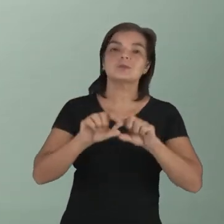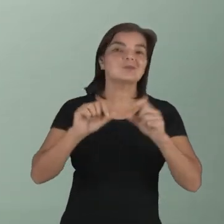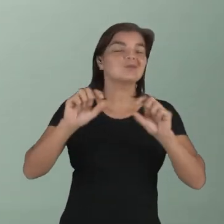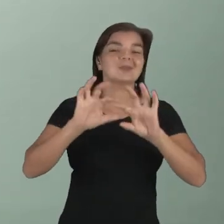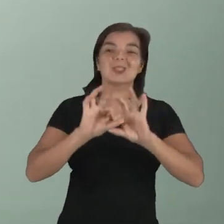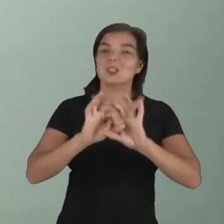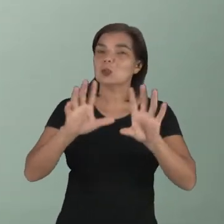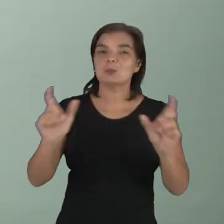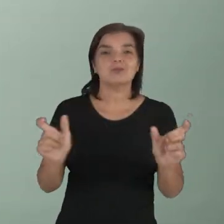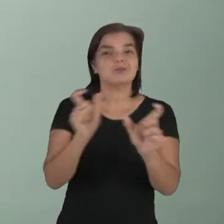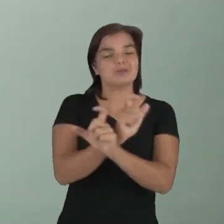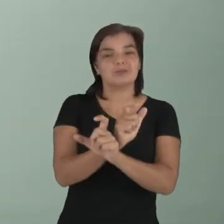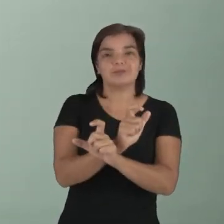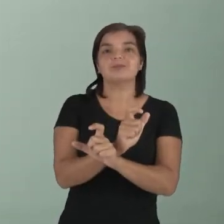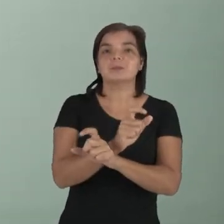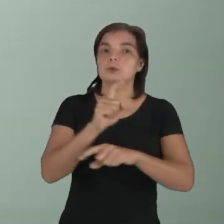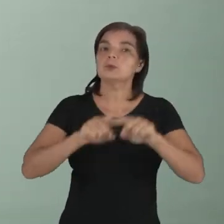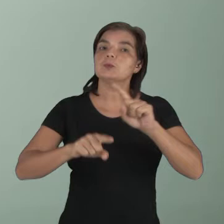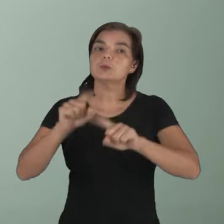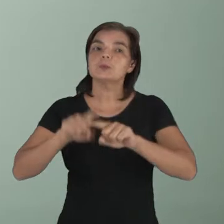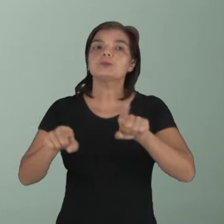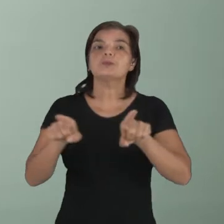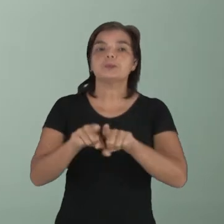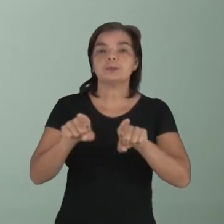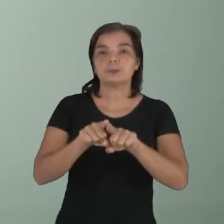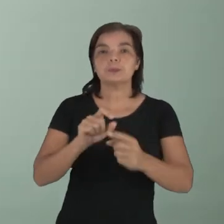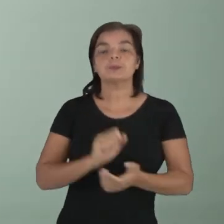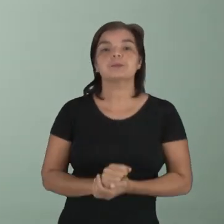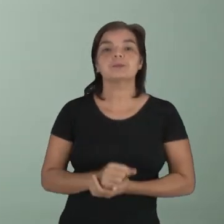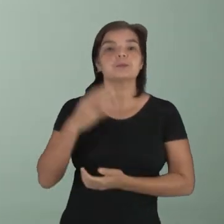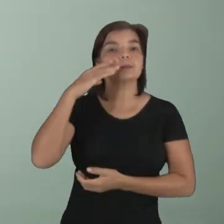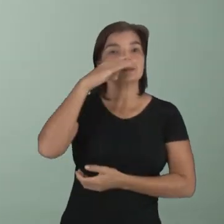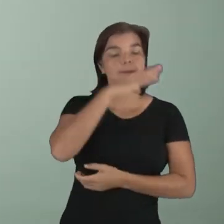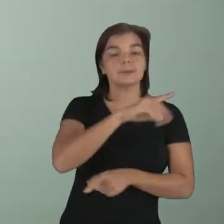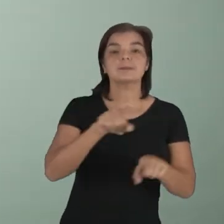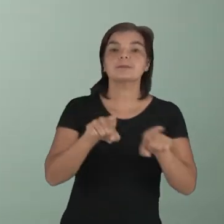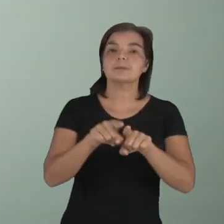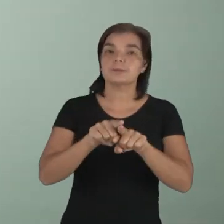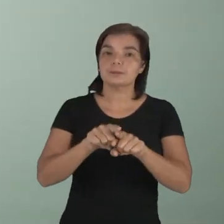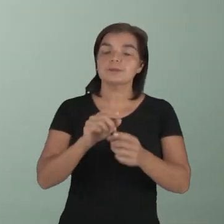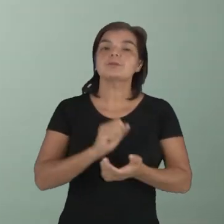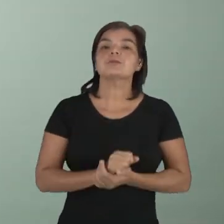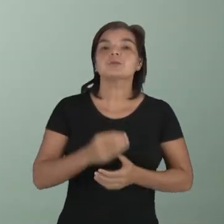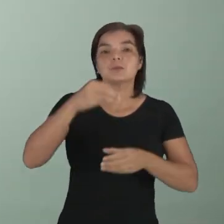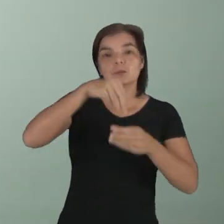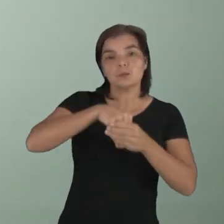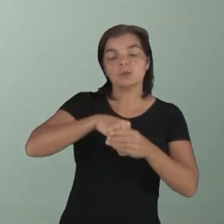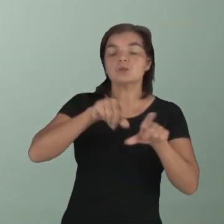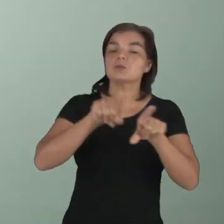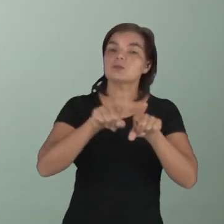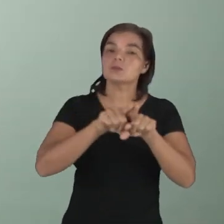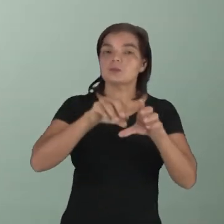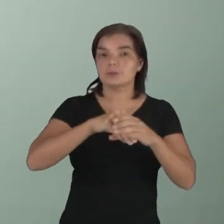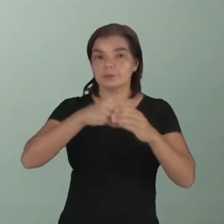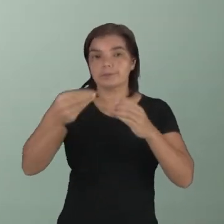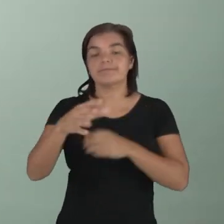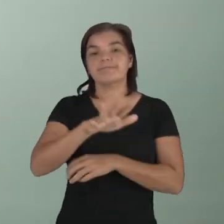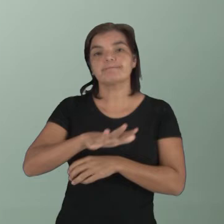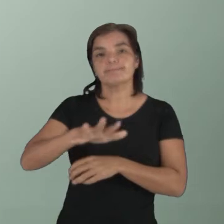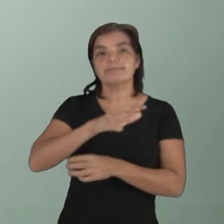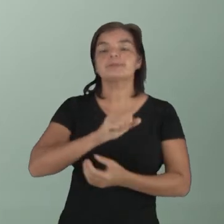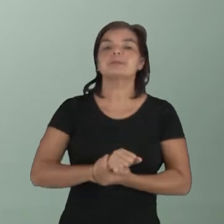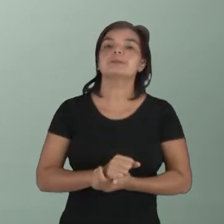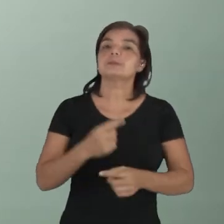permite a troca do material que tem uma determinada temperatura, que está no interior, com a temperatura ambiente